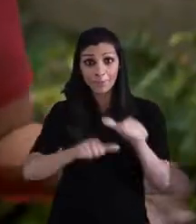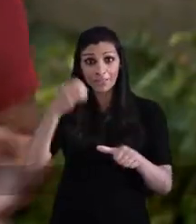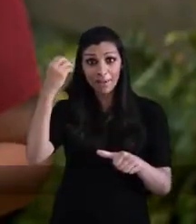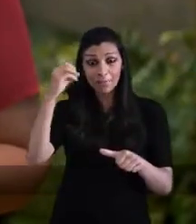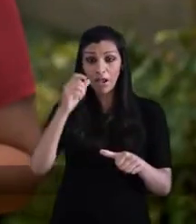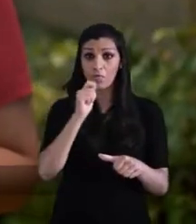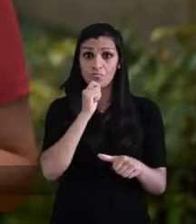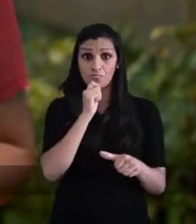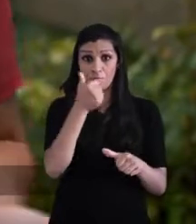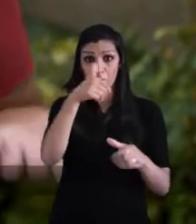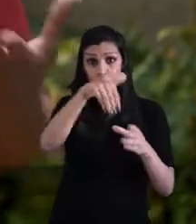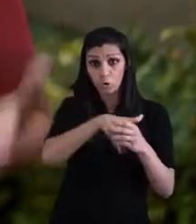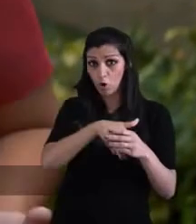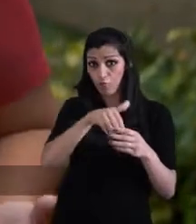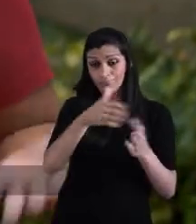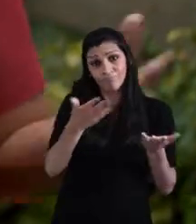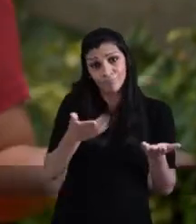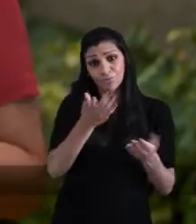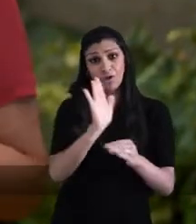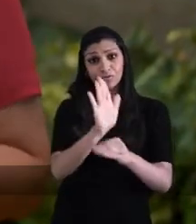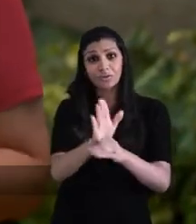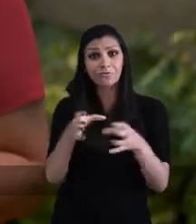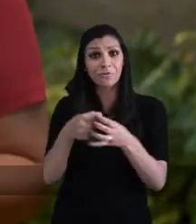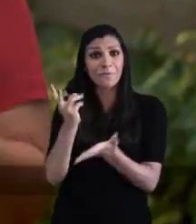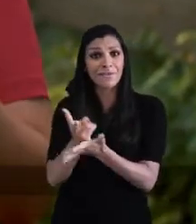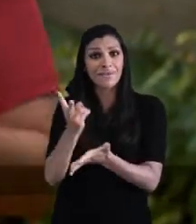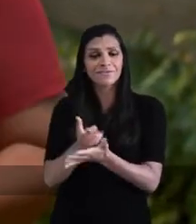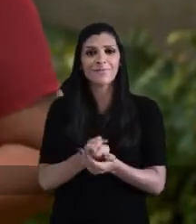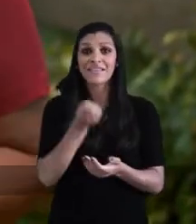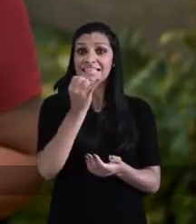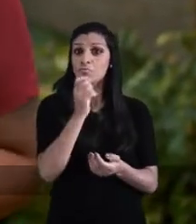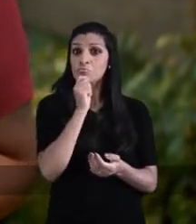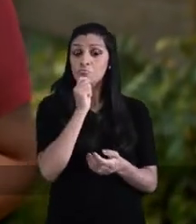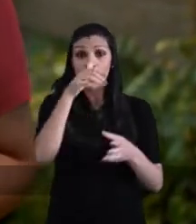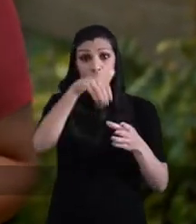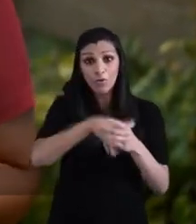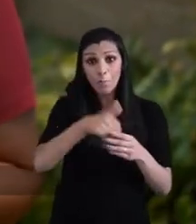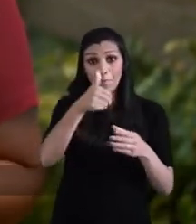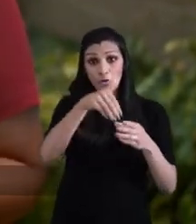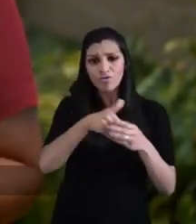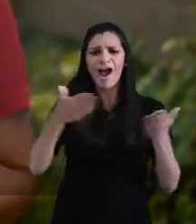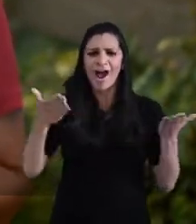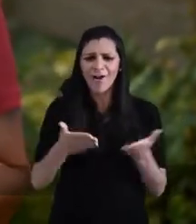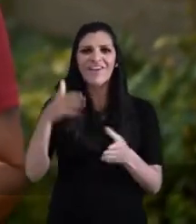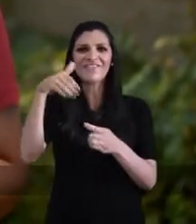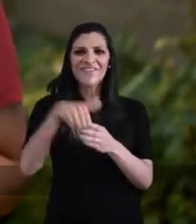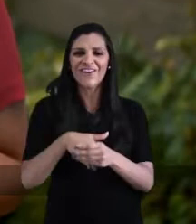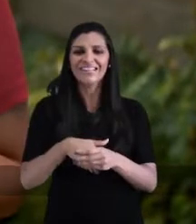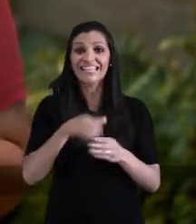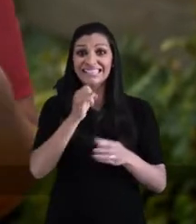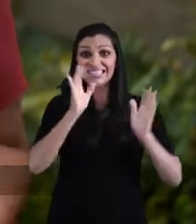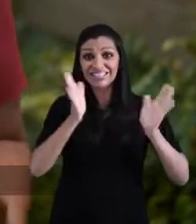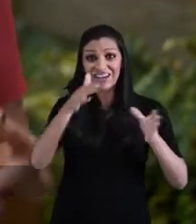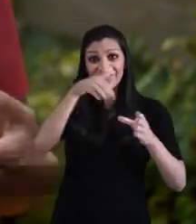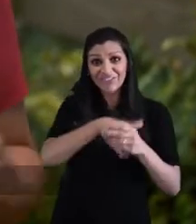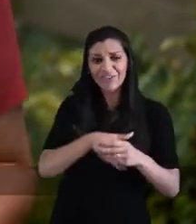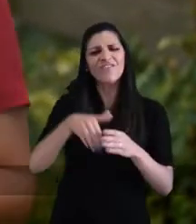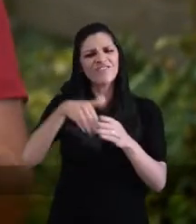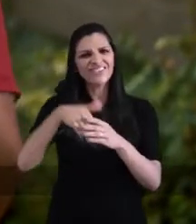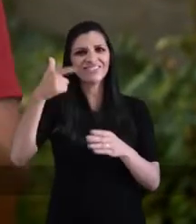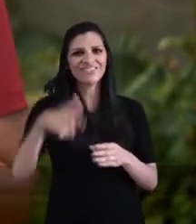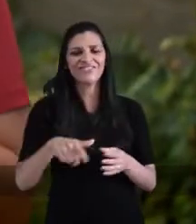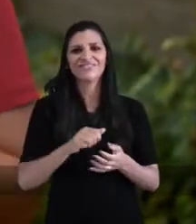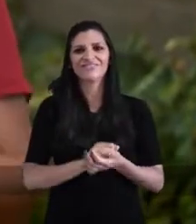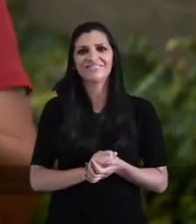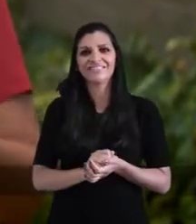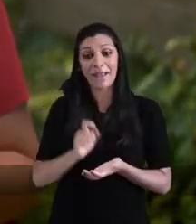a diferença nesse domingo e vamos juntos por uma Porto Alegre mais justa e mais humana. Está nas tuas mãos. Vota na mudança